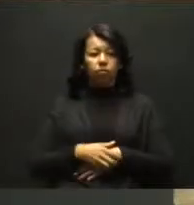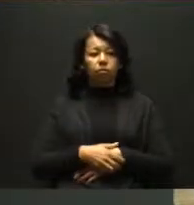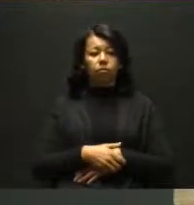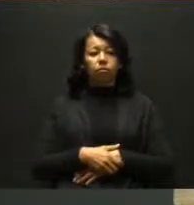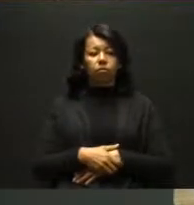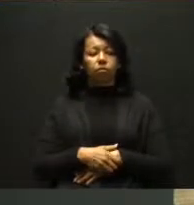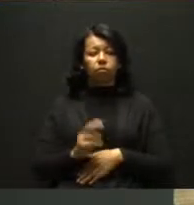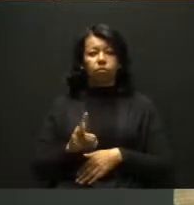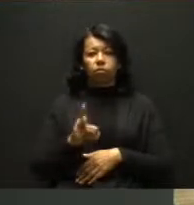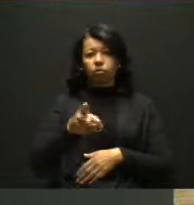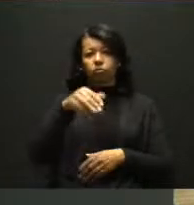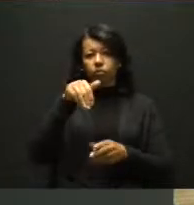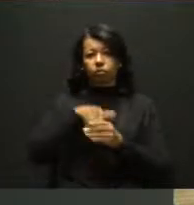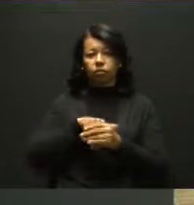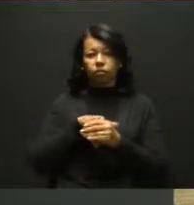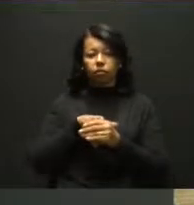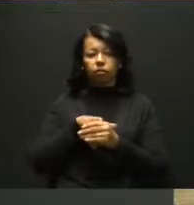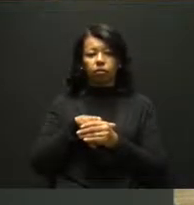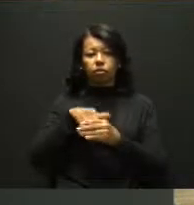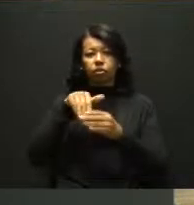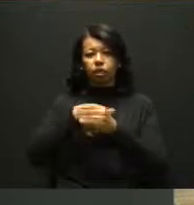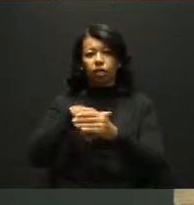continua em votação